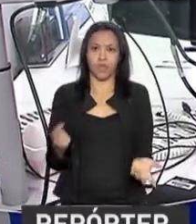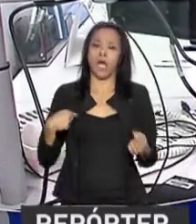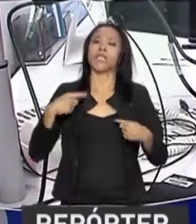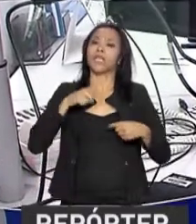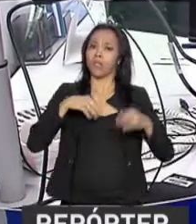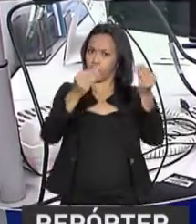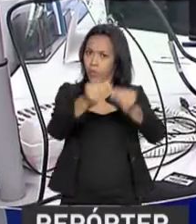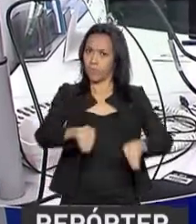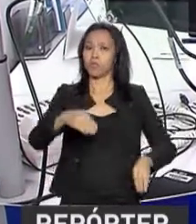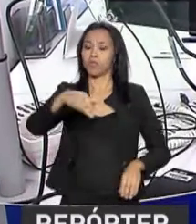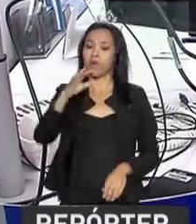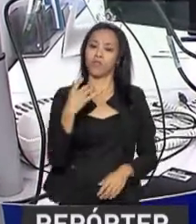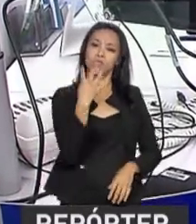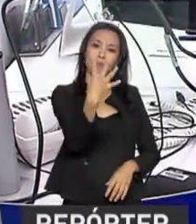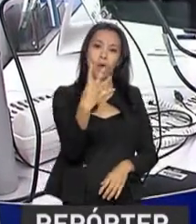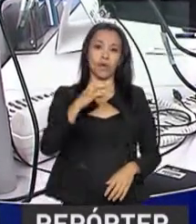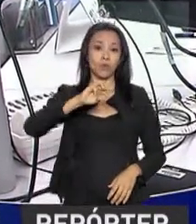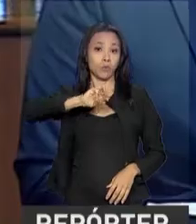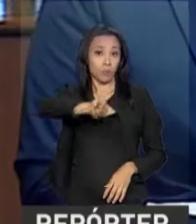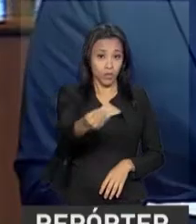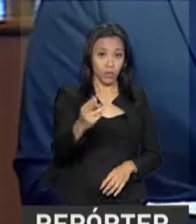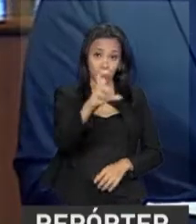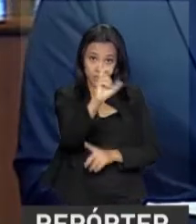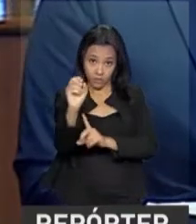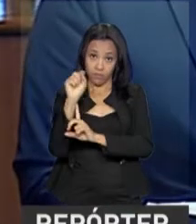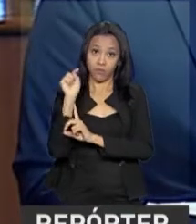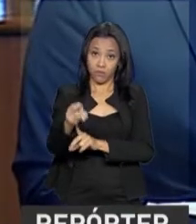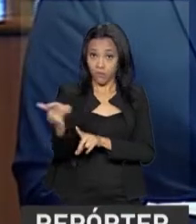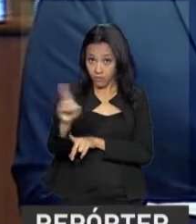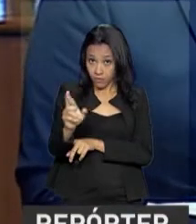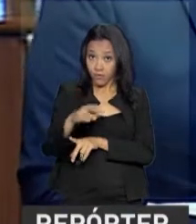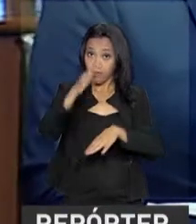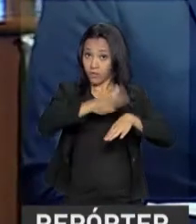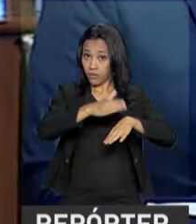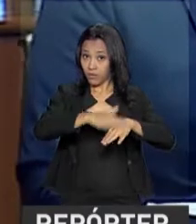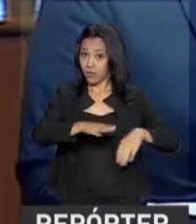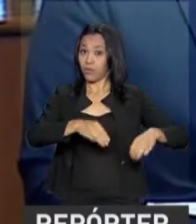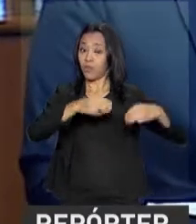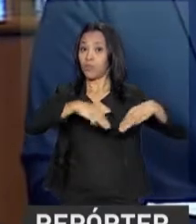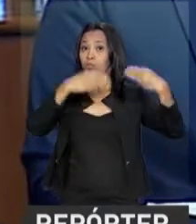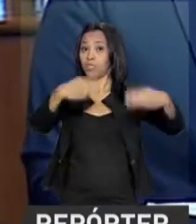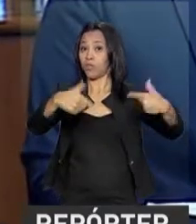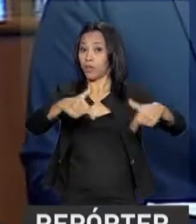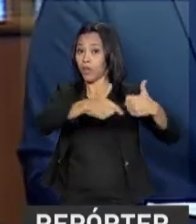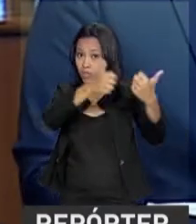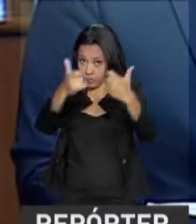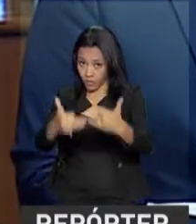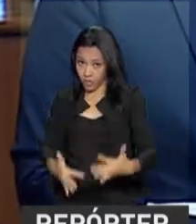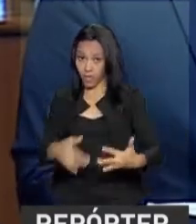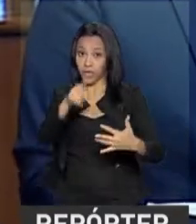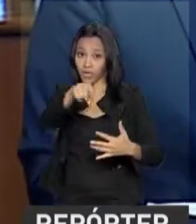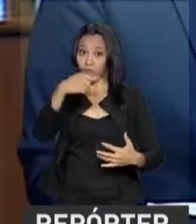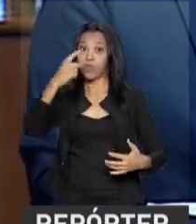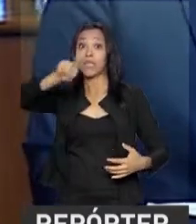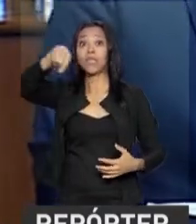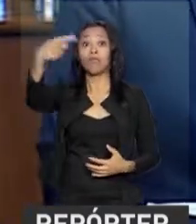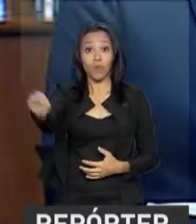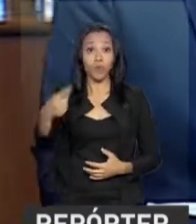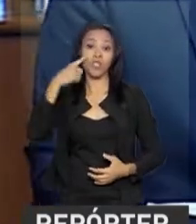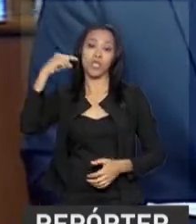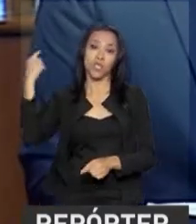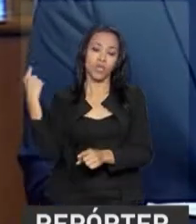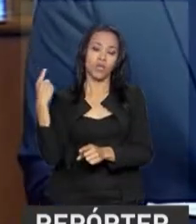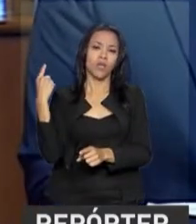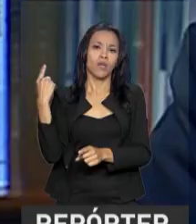de mais de quatro milhões e meio de reais segundo o ministério do trabalho os golpes foram detectados depois da implantação de um sistema